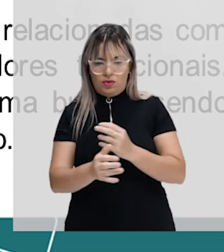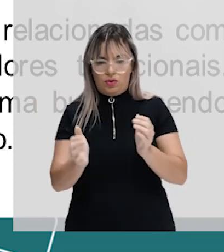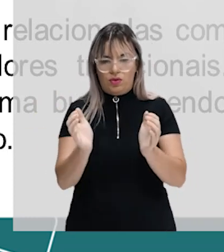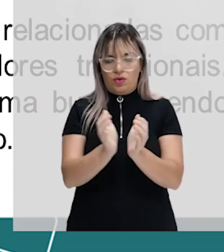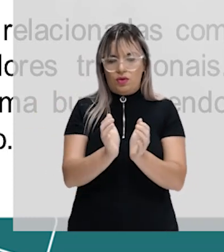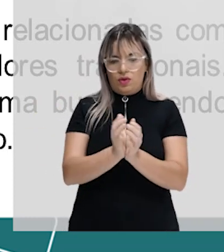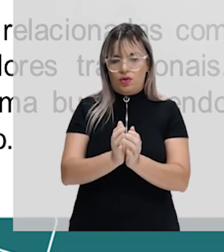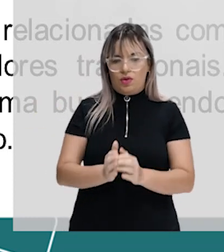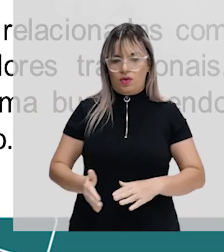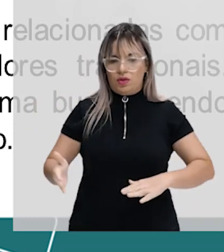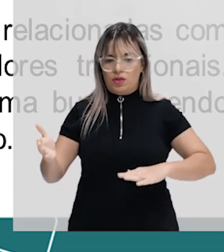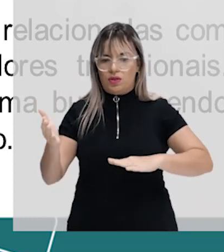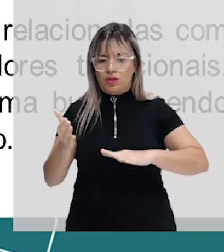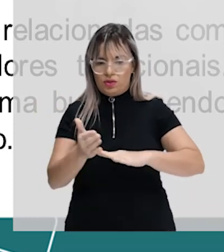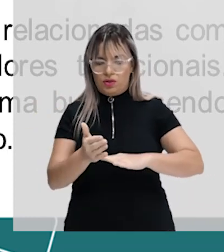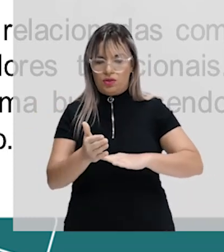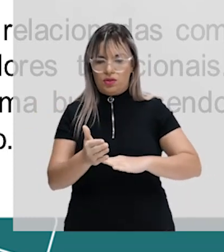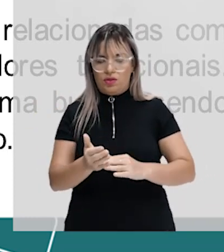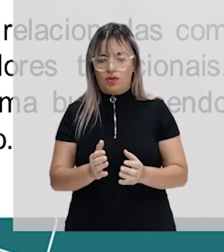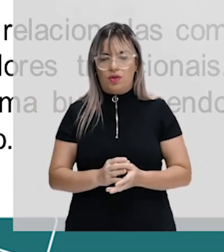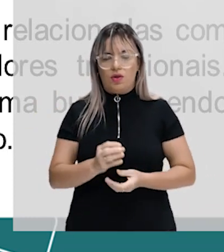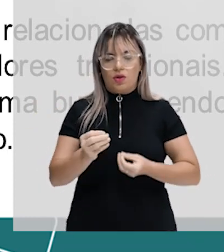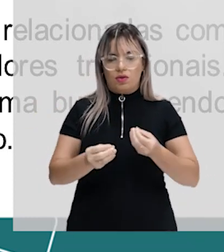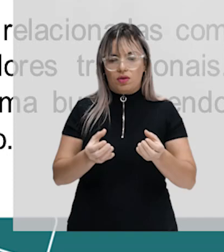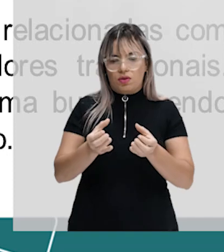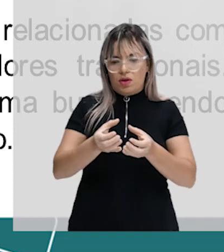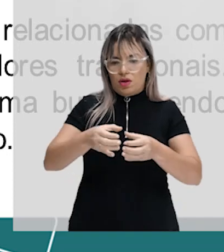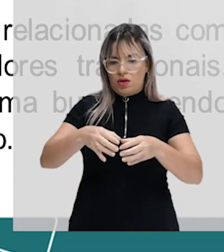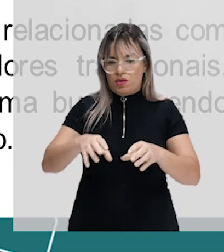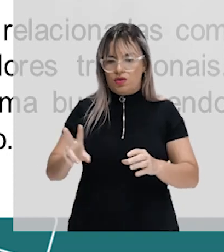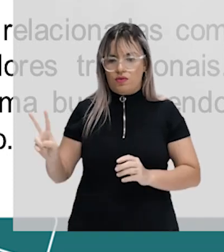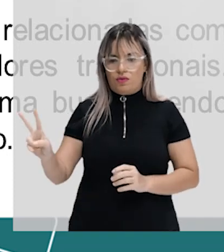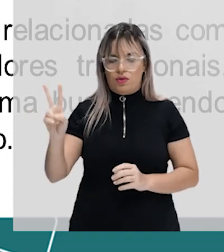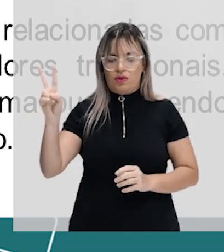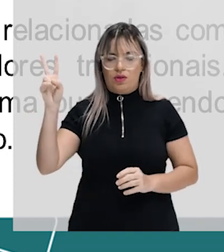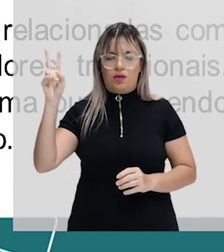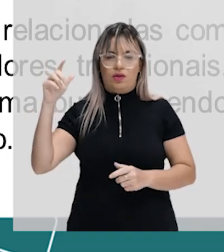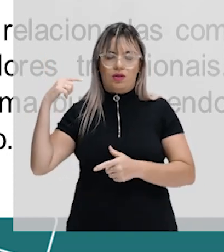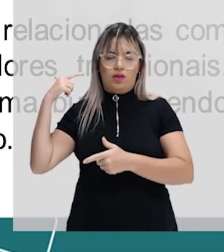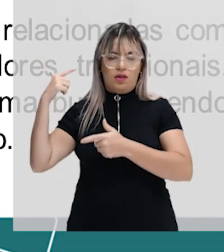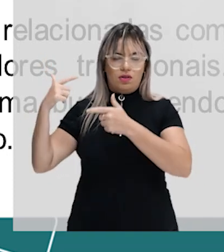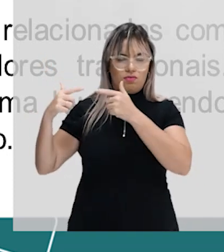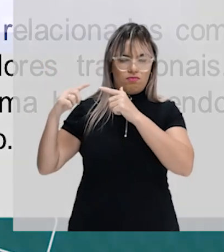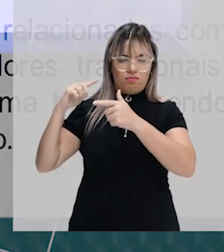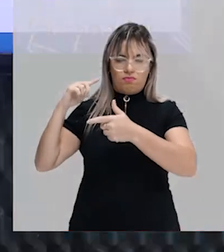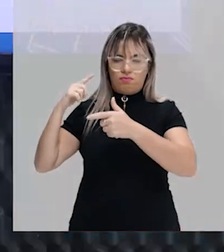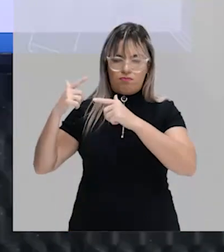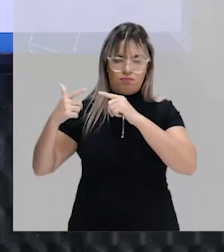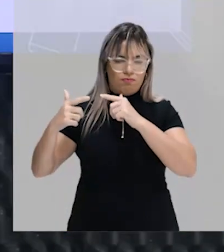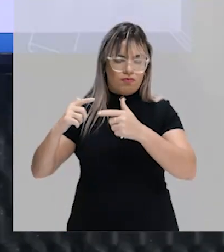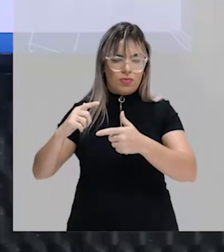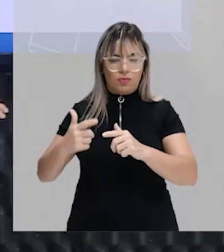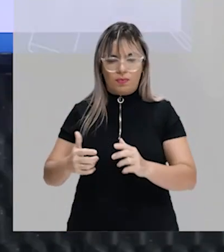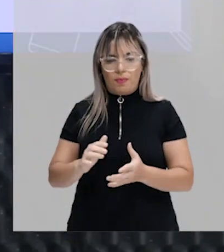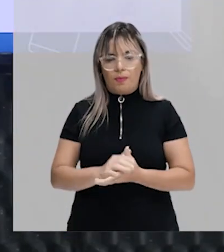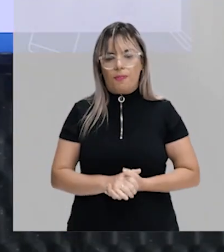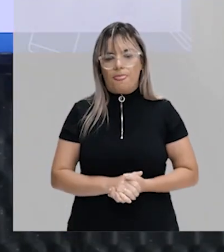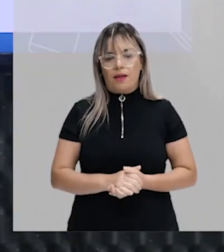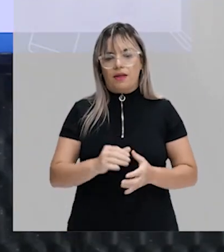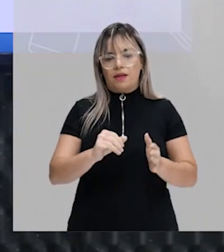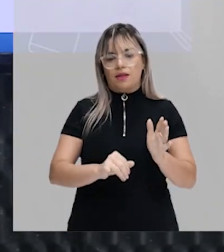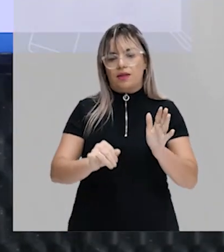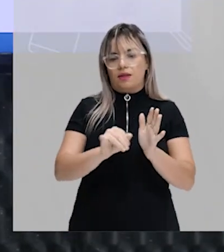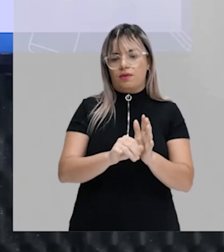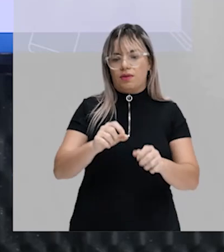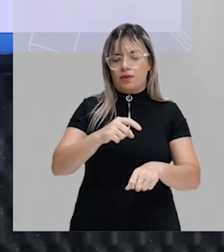identidade nesse momento não é mais em busca, é mais o quê? É uma crise existencial do homem pós-moderno. Vocês viram